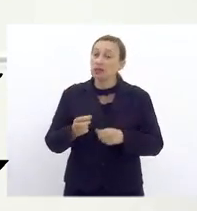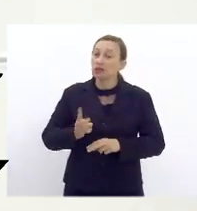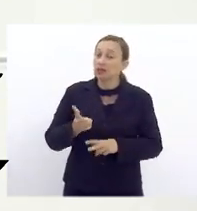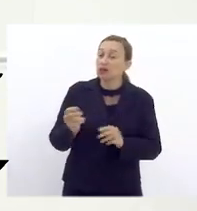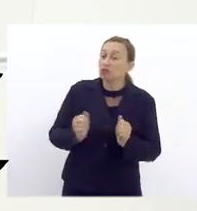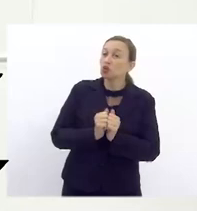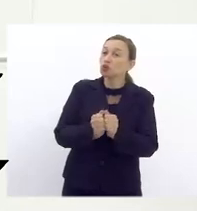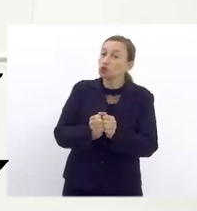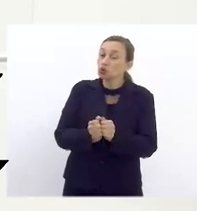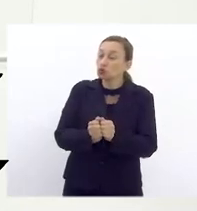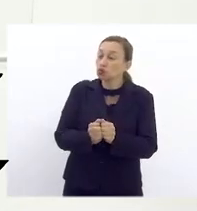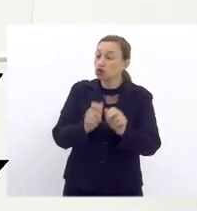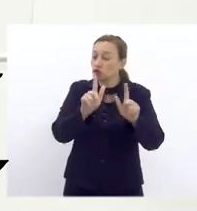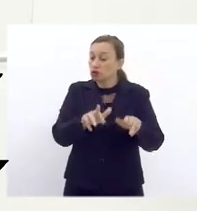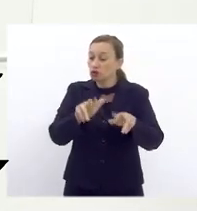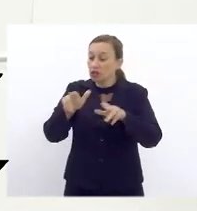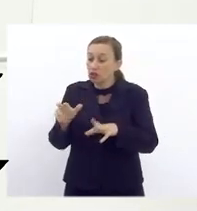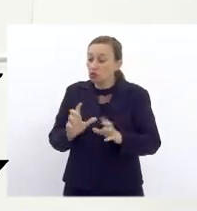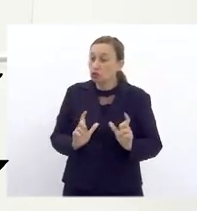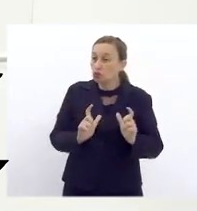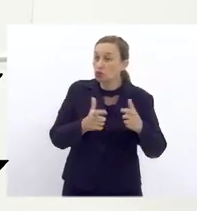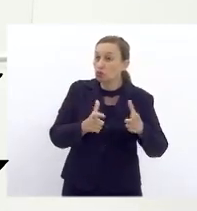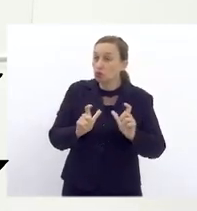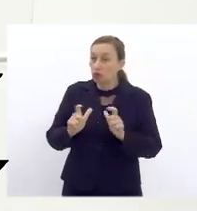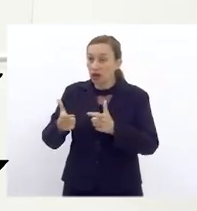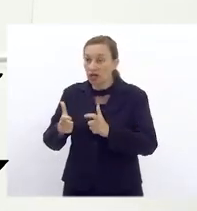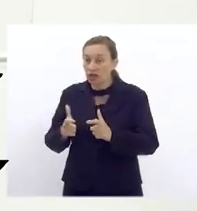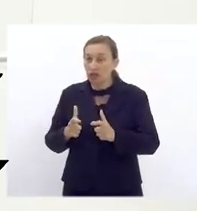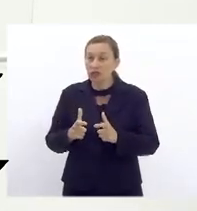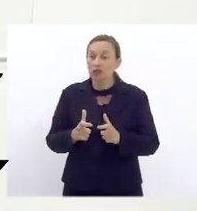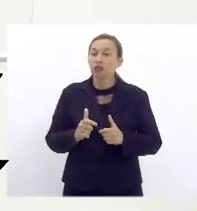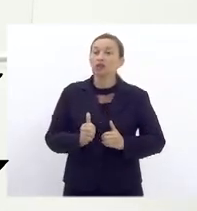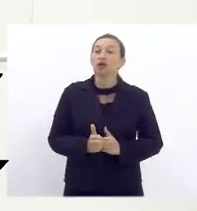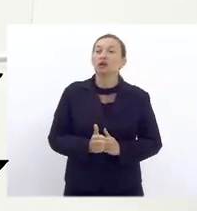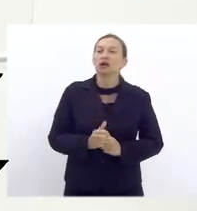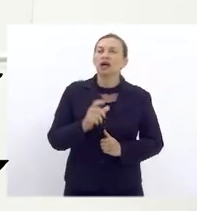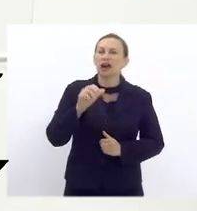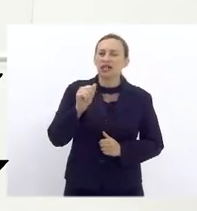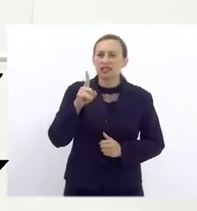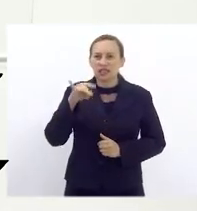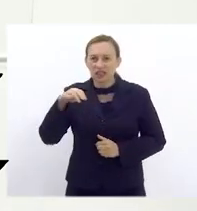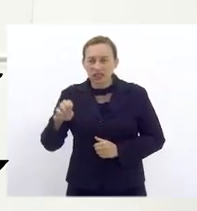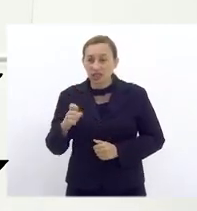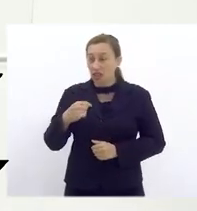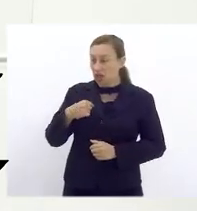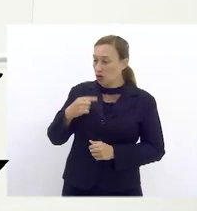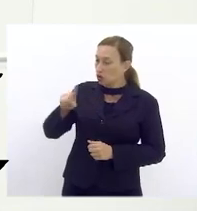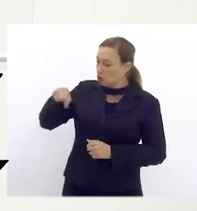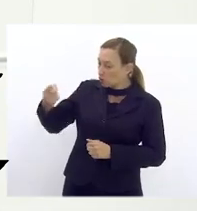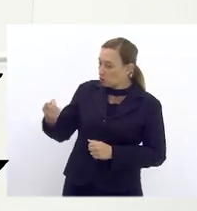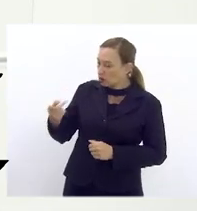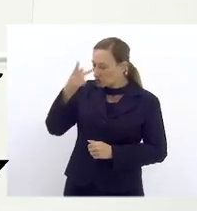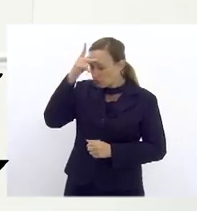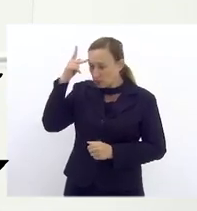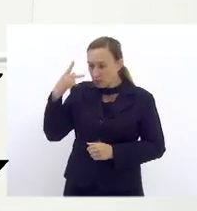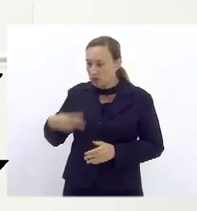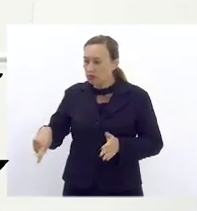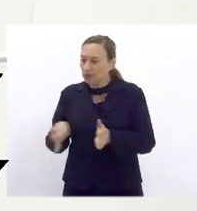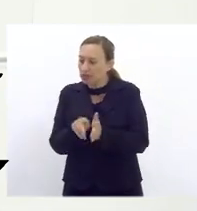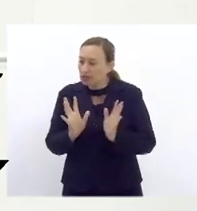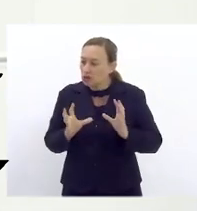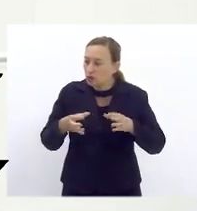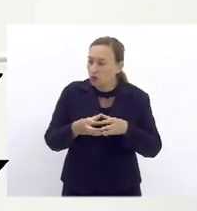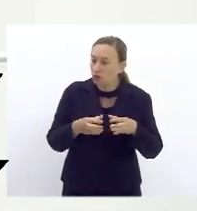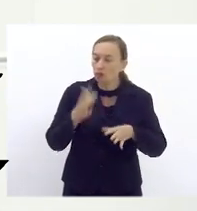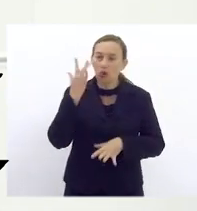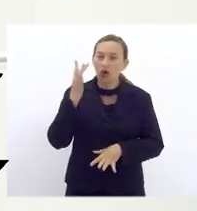junto como eu falei nesses diferentes lugares em que a Diane eu e outras pessoas da comunidade participamos eu